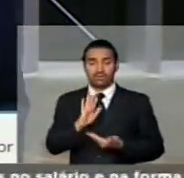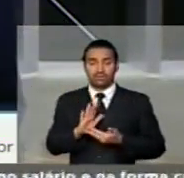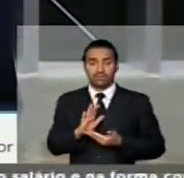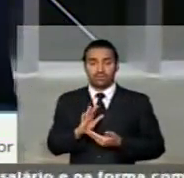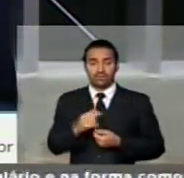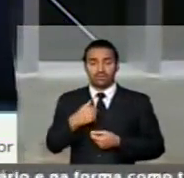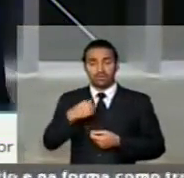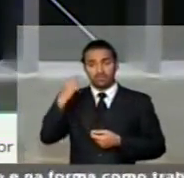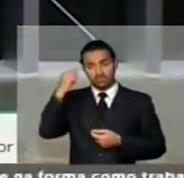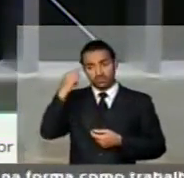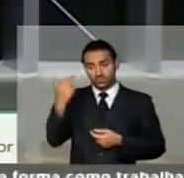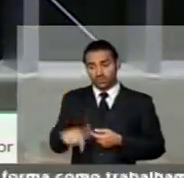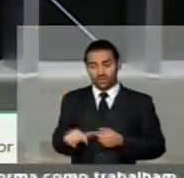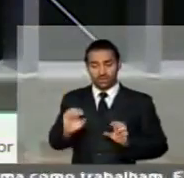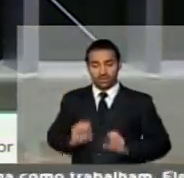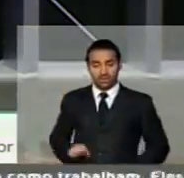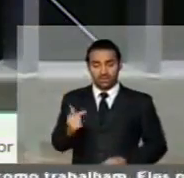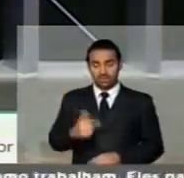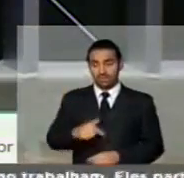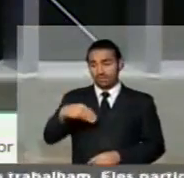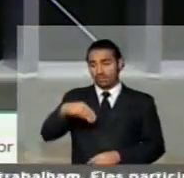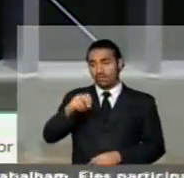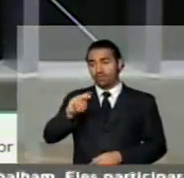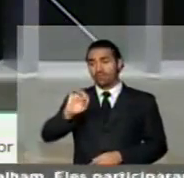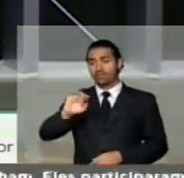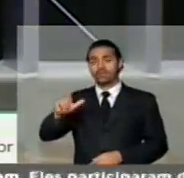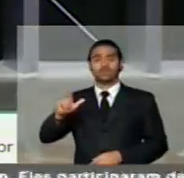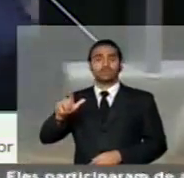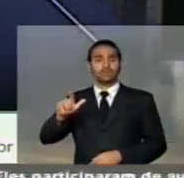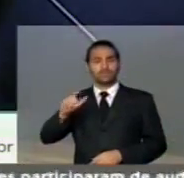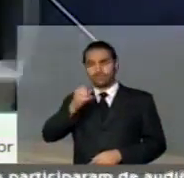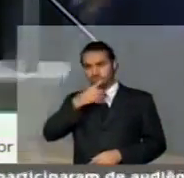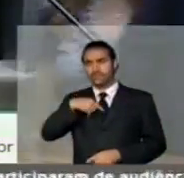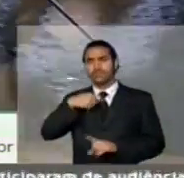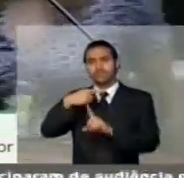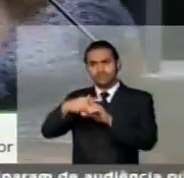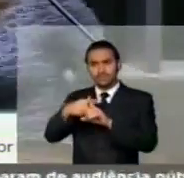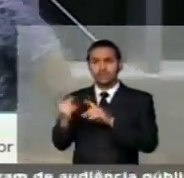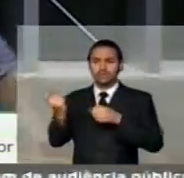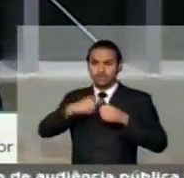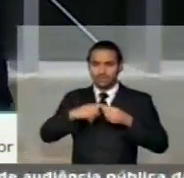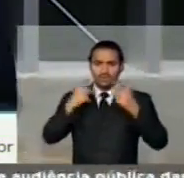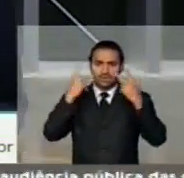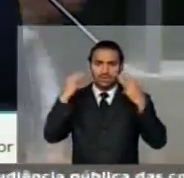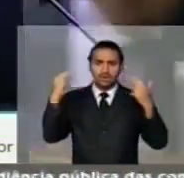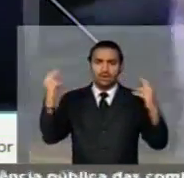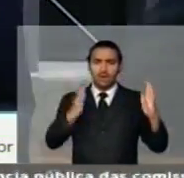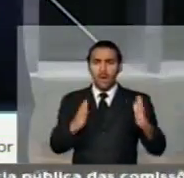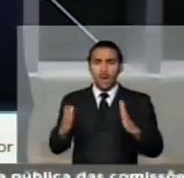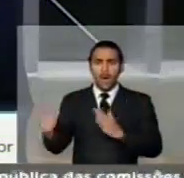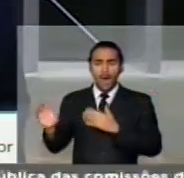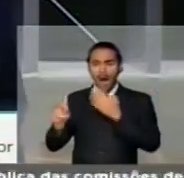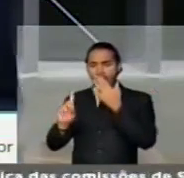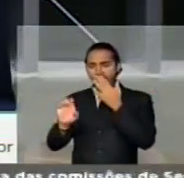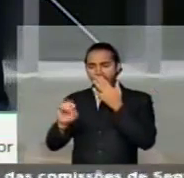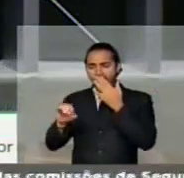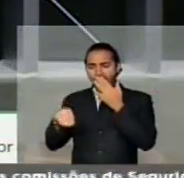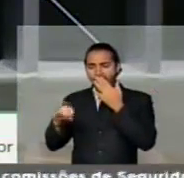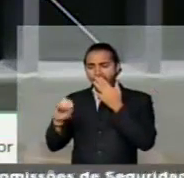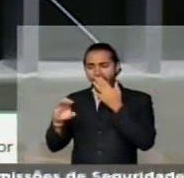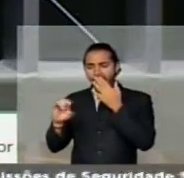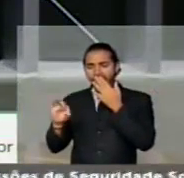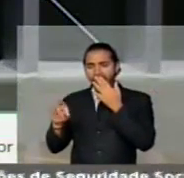de vista ético e moral, é uma medida positiva no sentido da normalização do processo democrático brasileiro. E